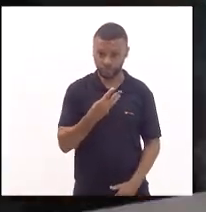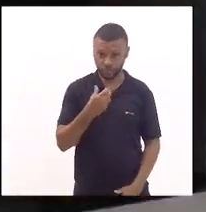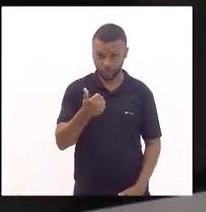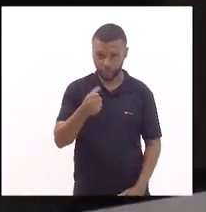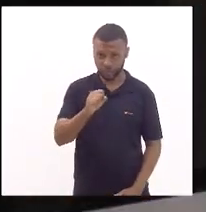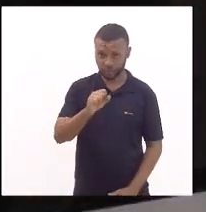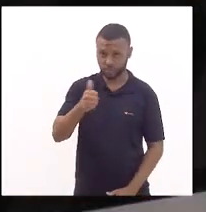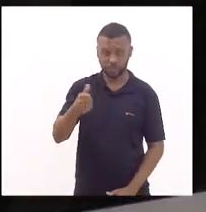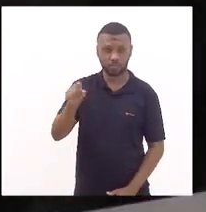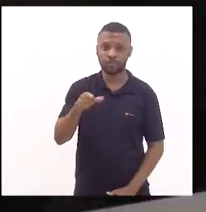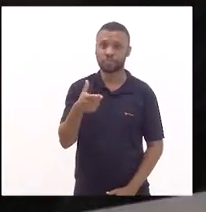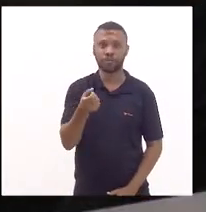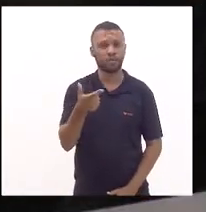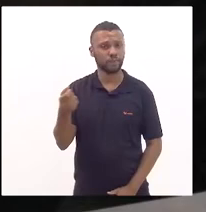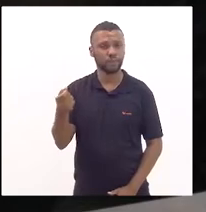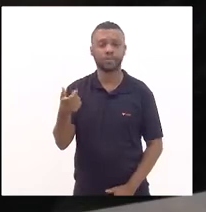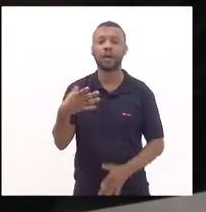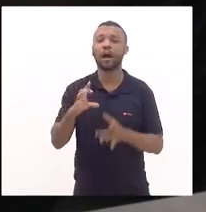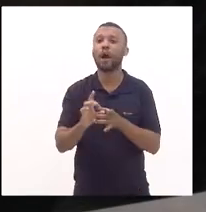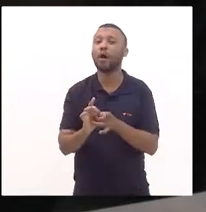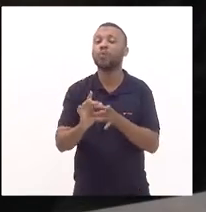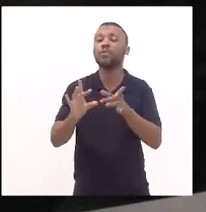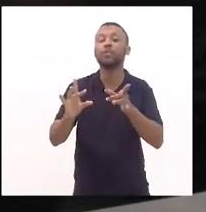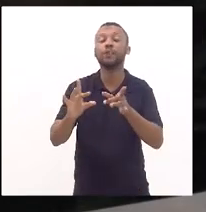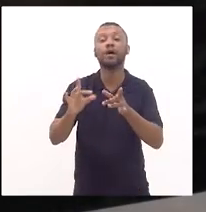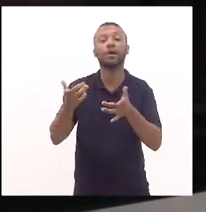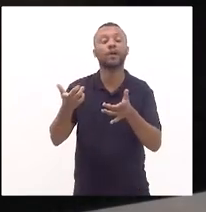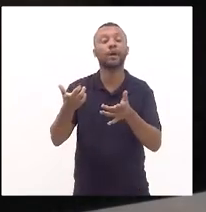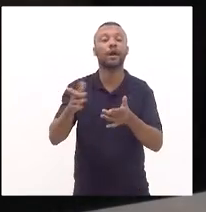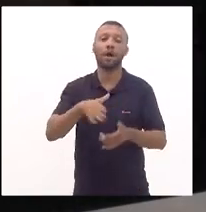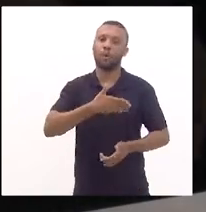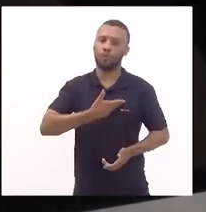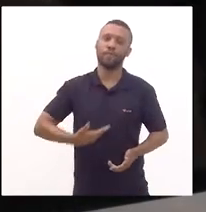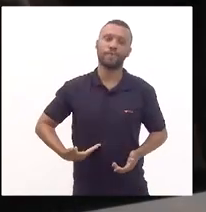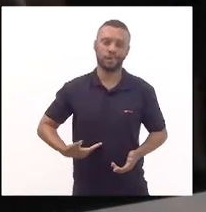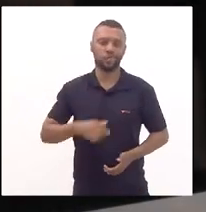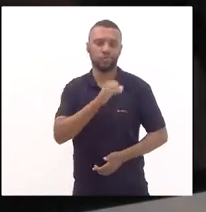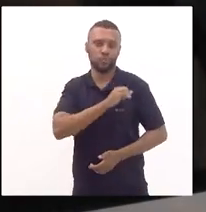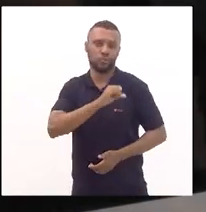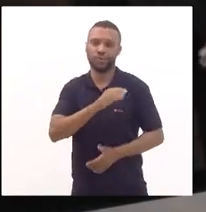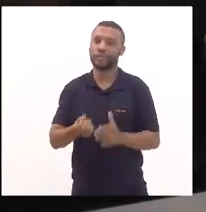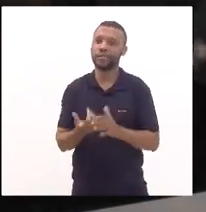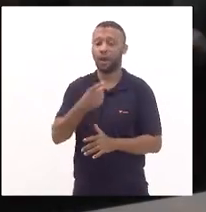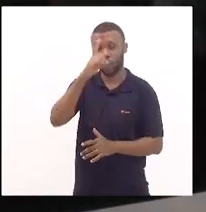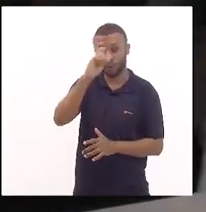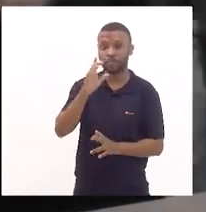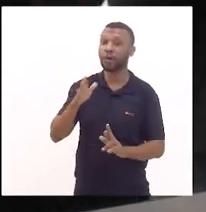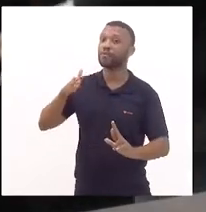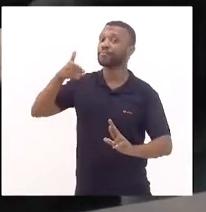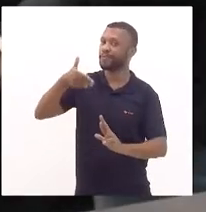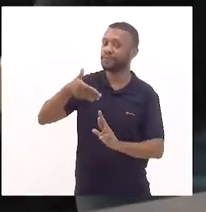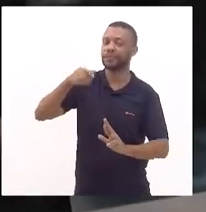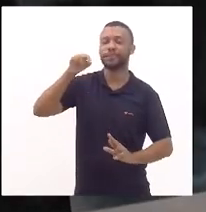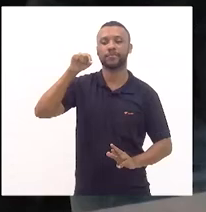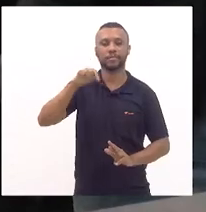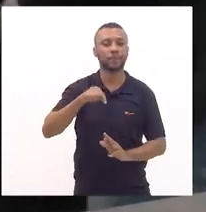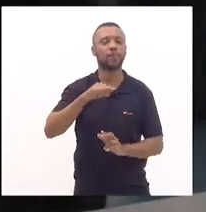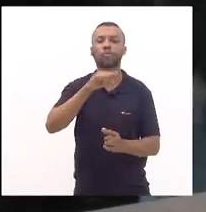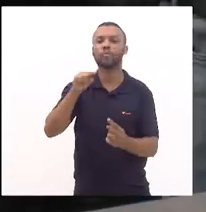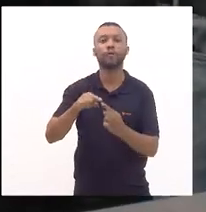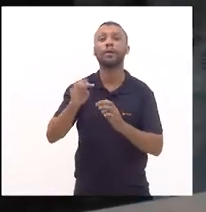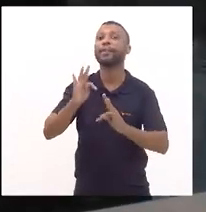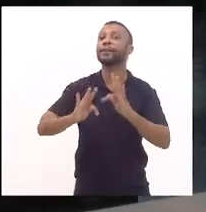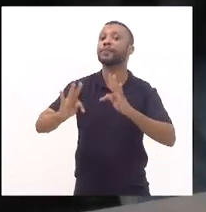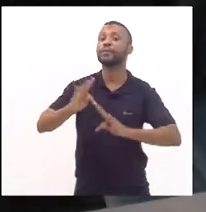3181/20, que autoriza o Poder Executivo a criar o Hospital Estadual de Referência para o tratamento